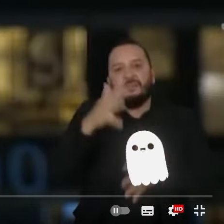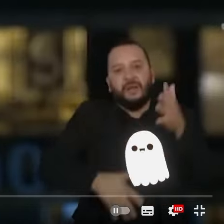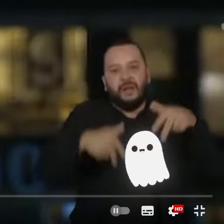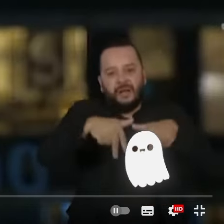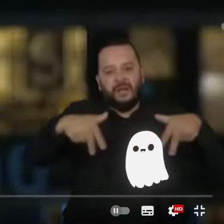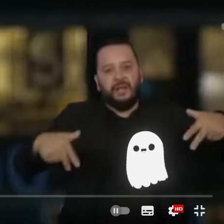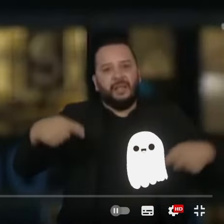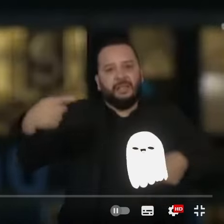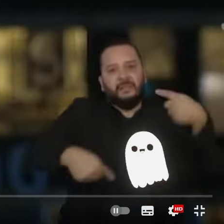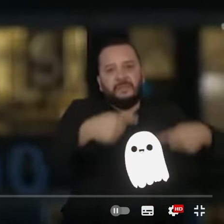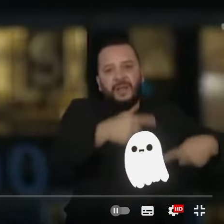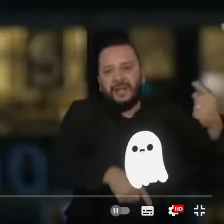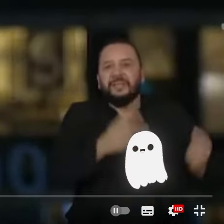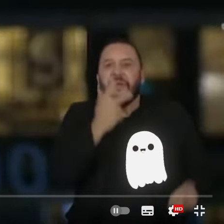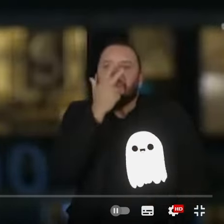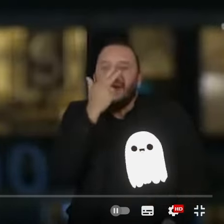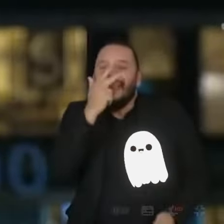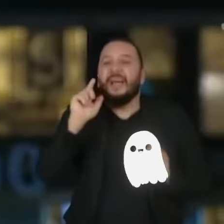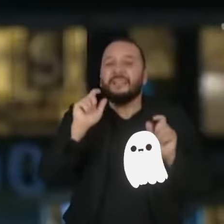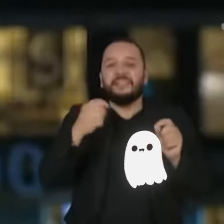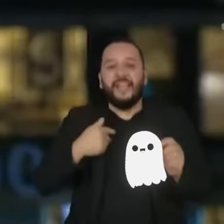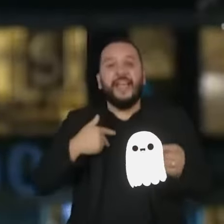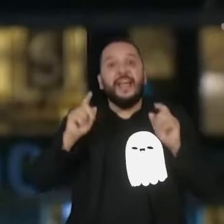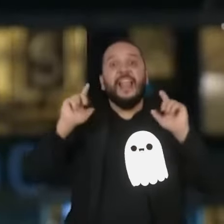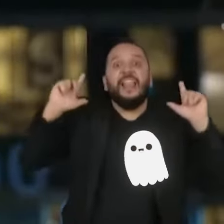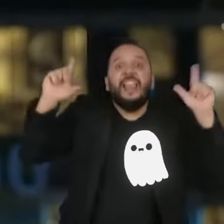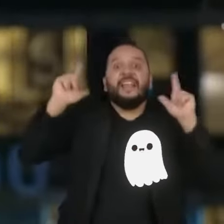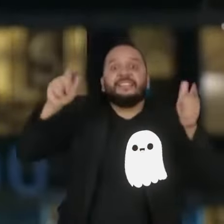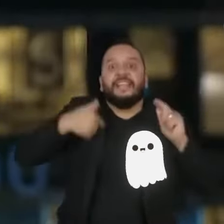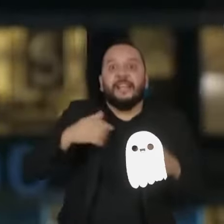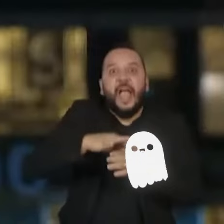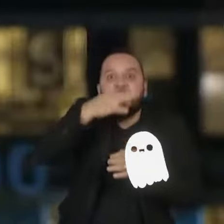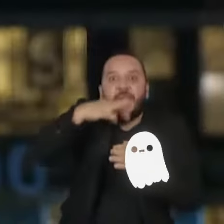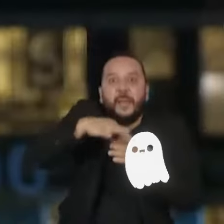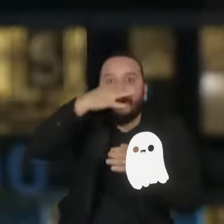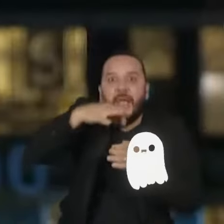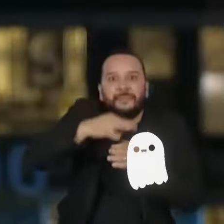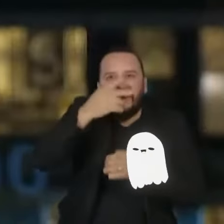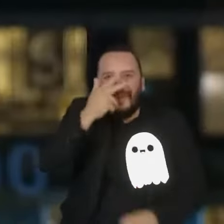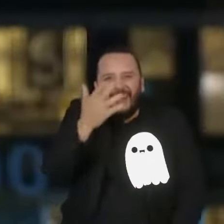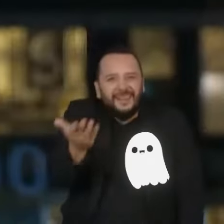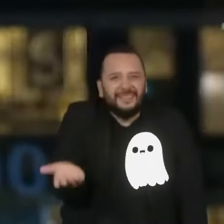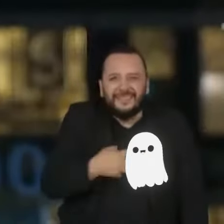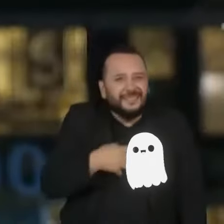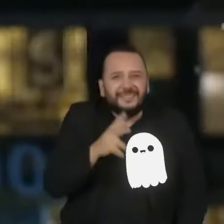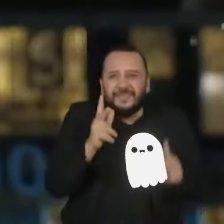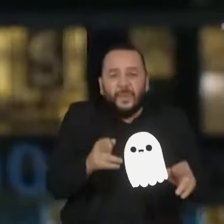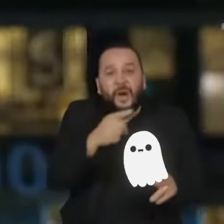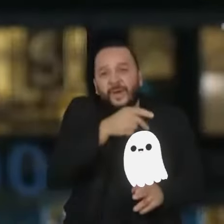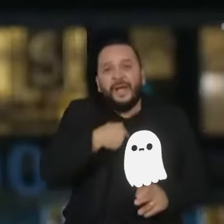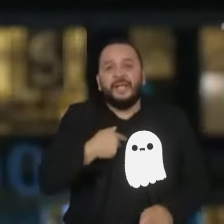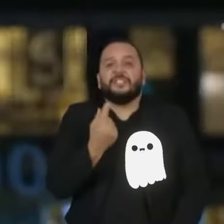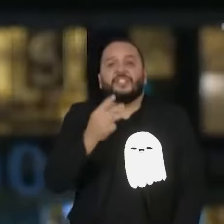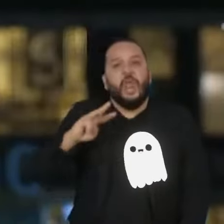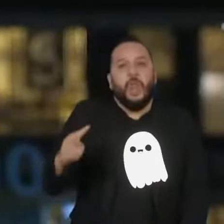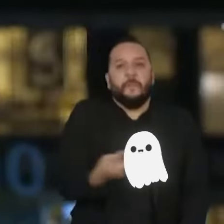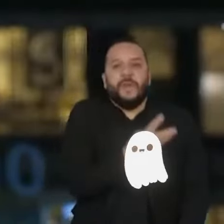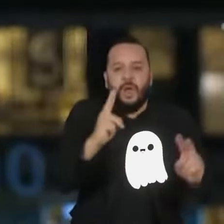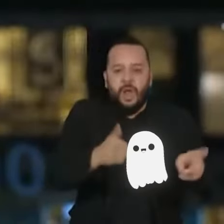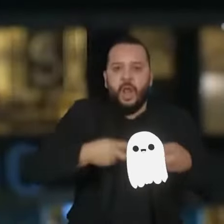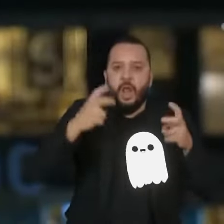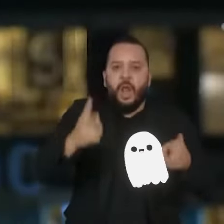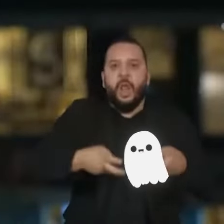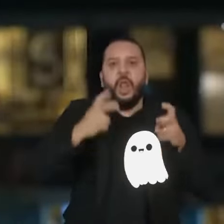transformando em mero programa de internet dele, onde ele mesmo diz que ganha milhões. Então, a é minha verdade.